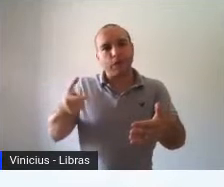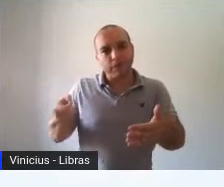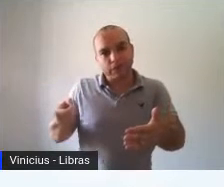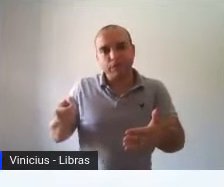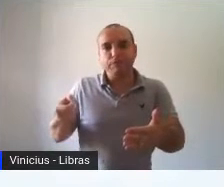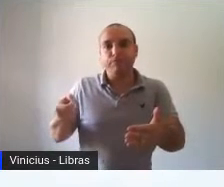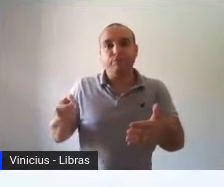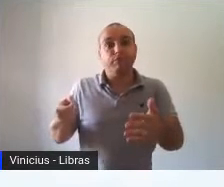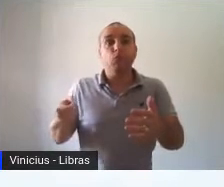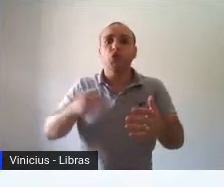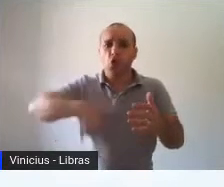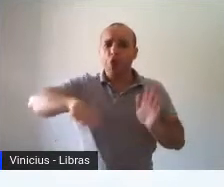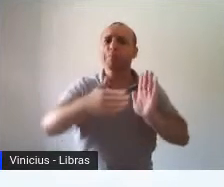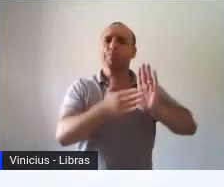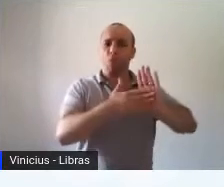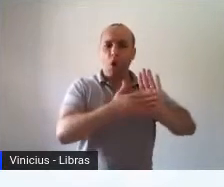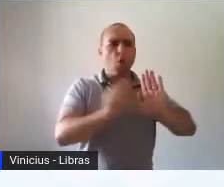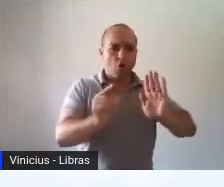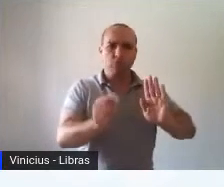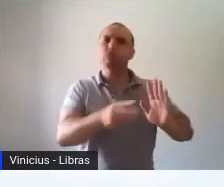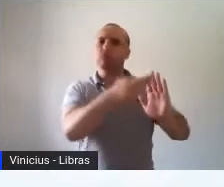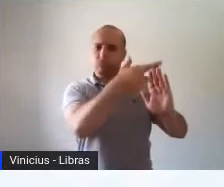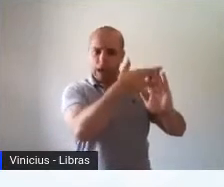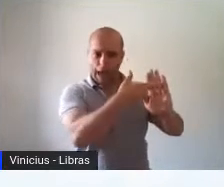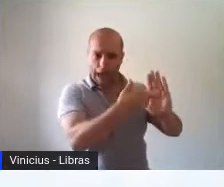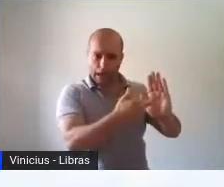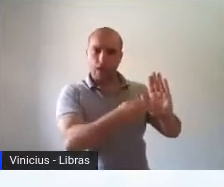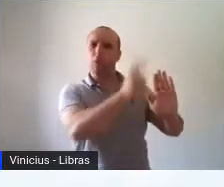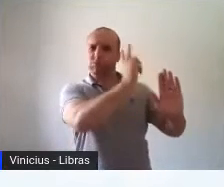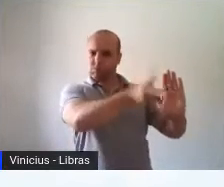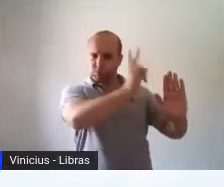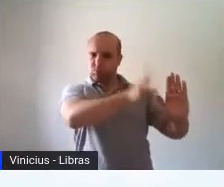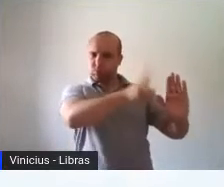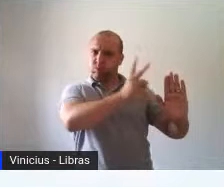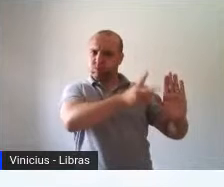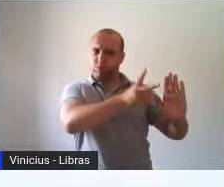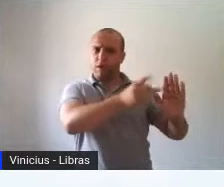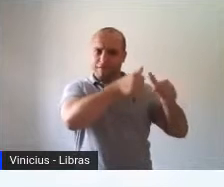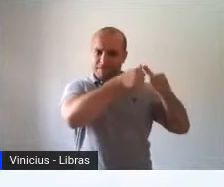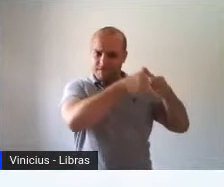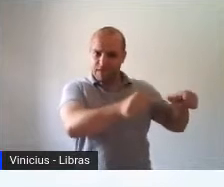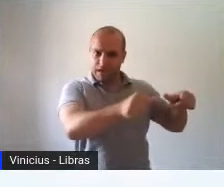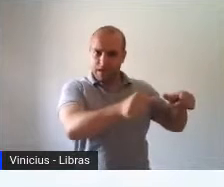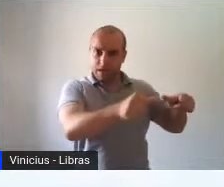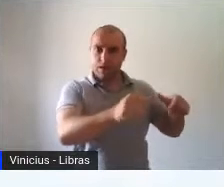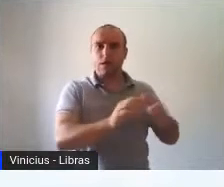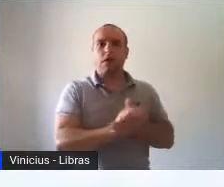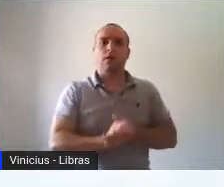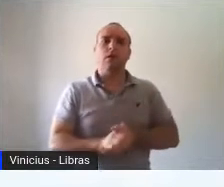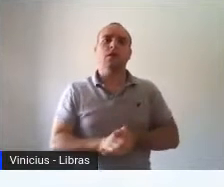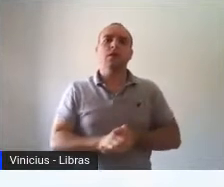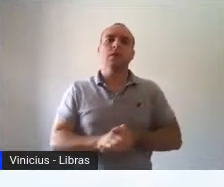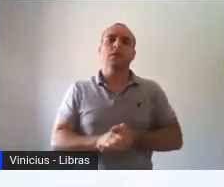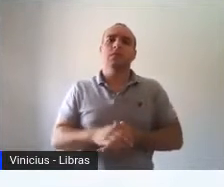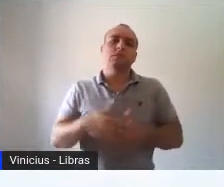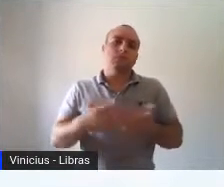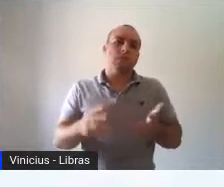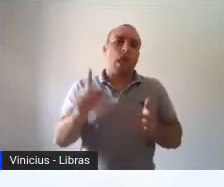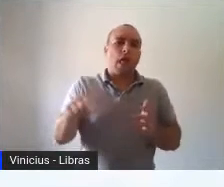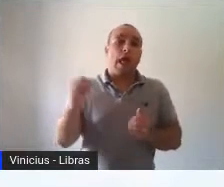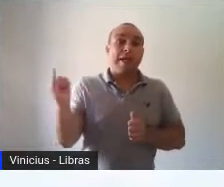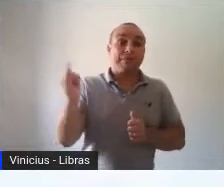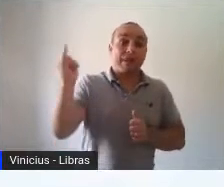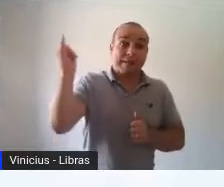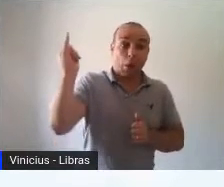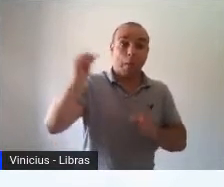proposta era manter essa mesma regra, né? Você corrigir pela inflação e mais pelo PIB de 2 anos atrás. Né? Então, seria a inflação mais o PIB